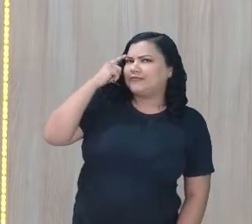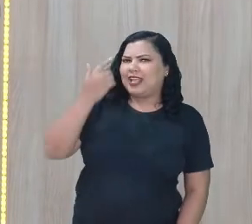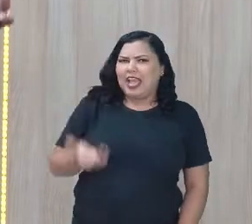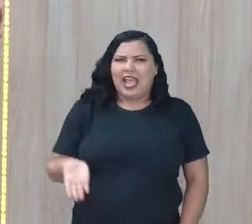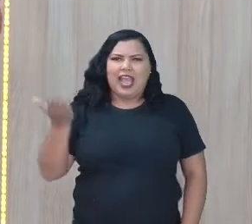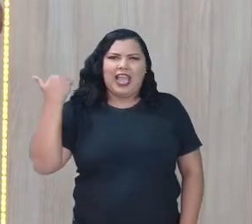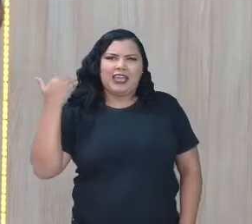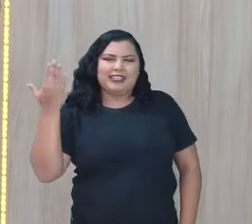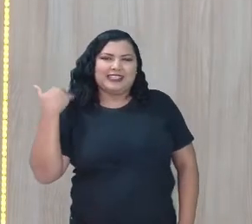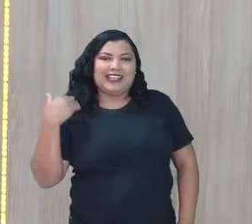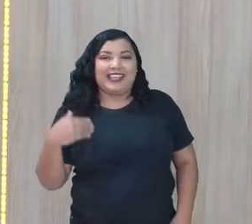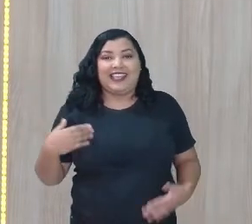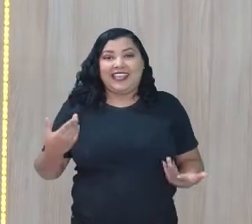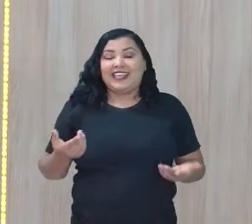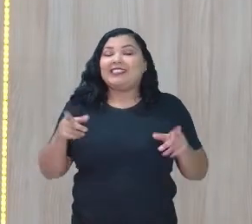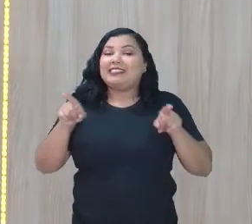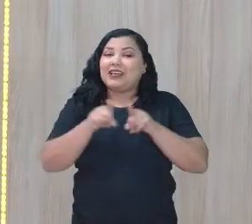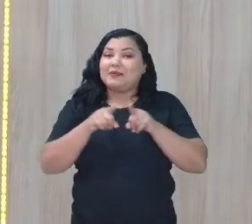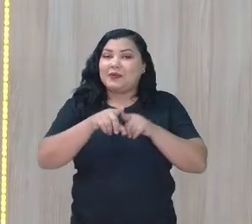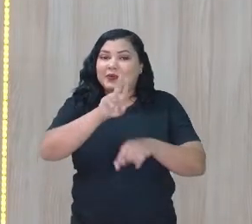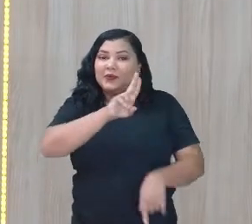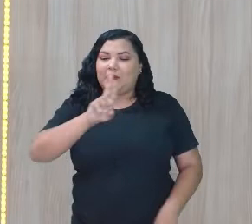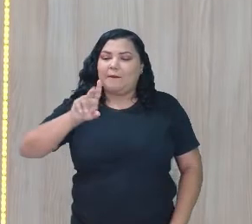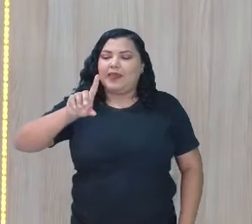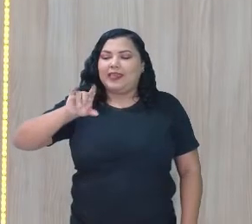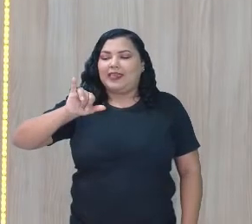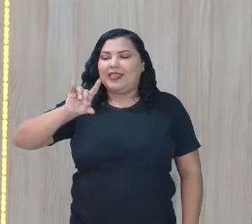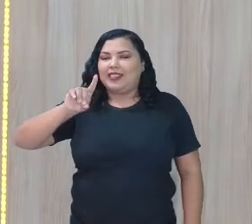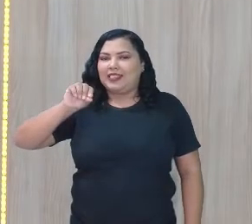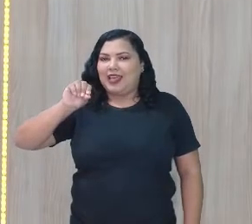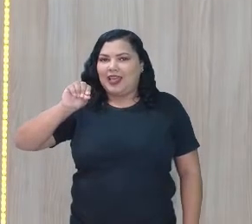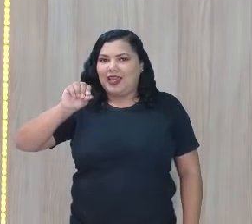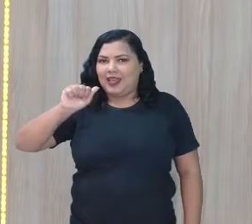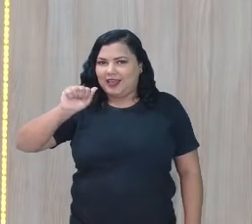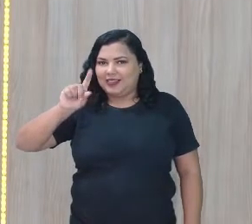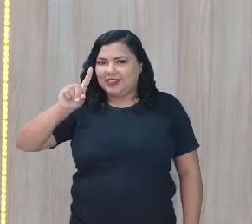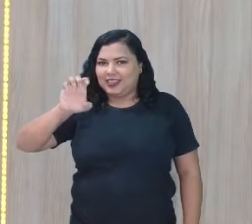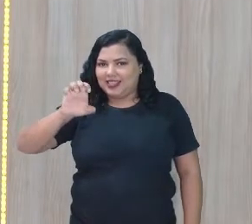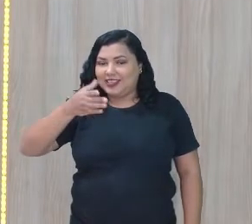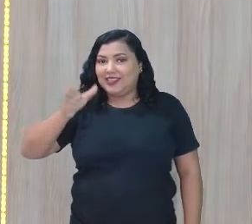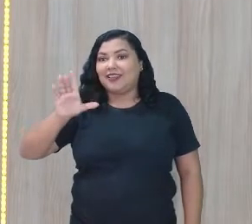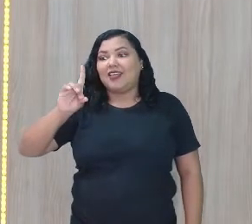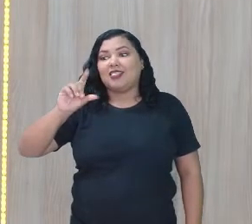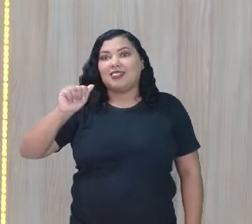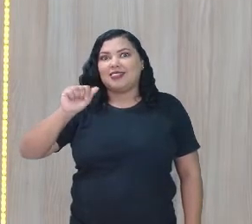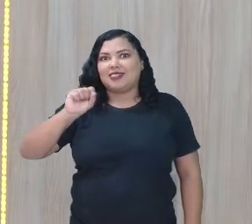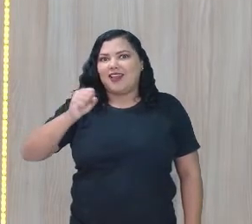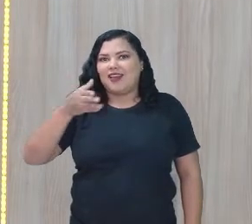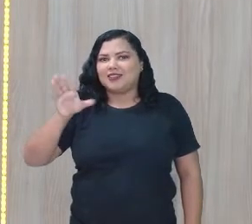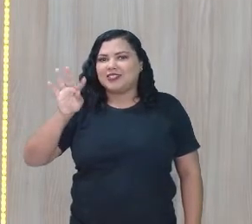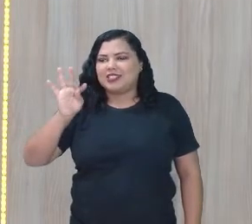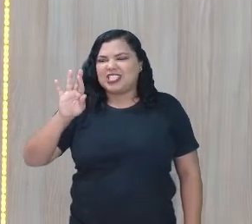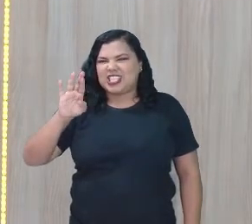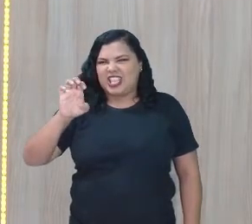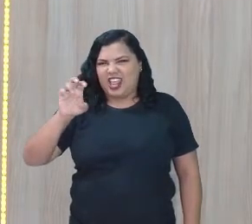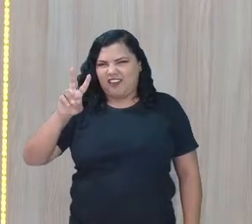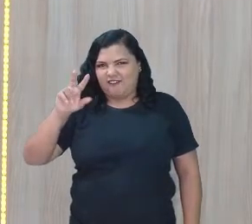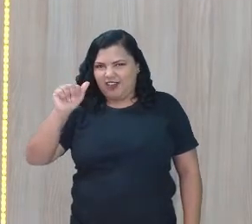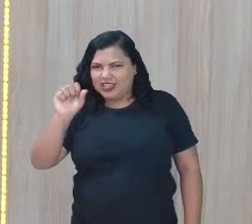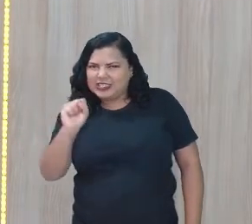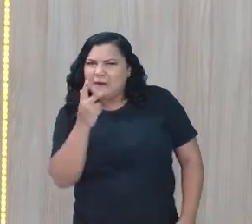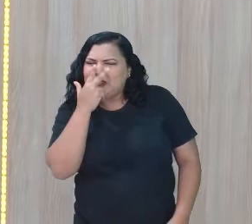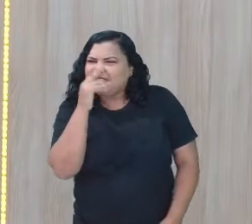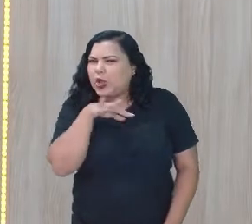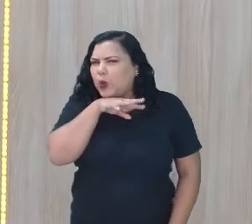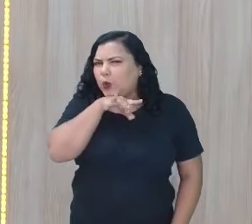Idade das Trevas, né? E a gente vai ver ao longo do ano que durante o período da Idade Média, a gente está adiantando, né, ocorreram